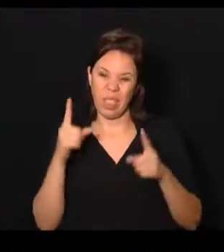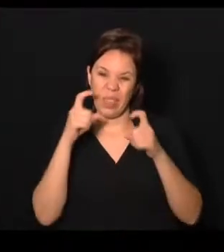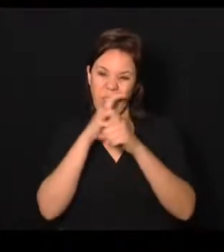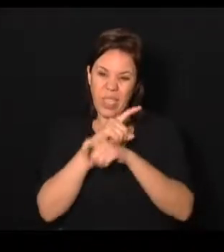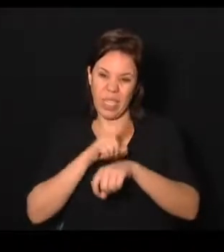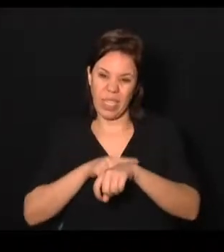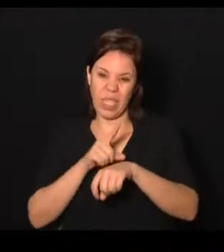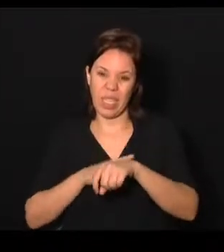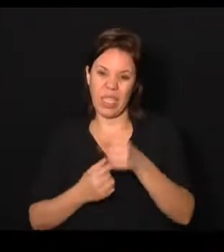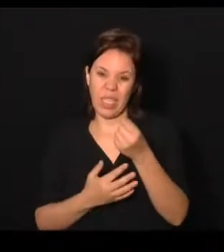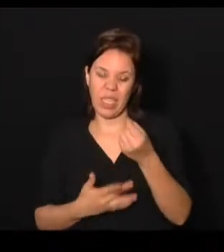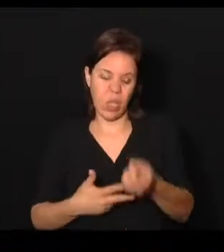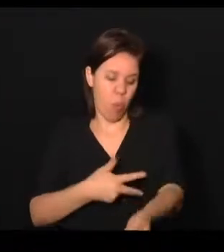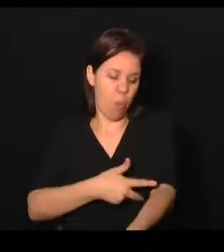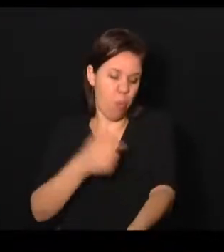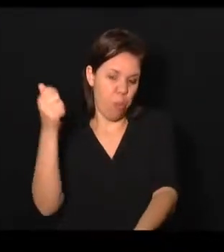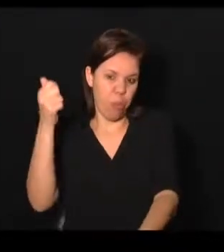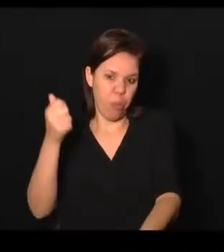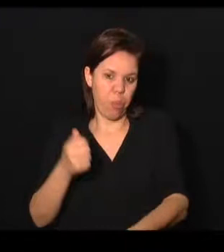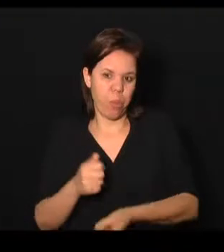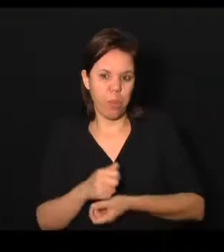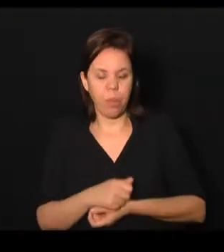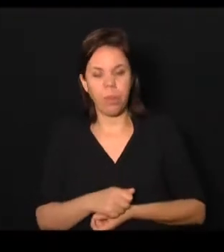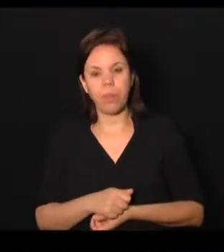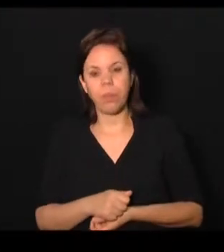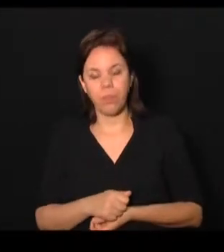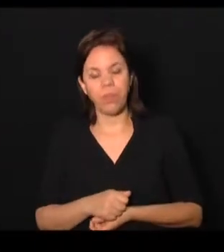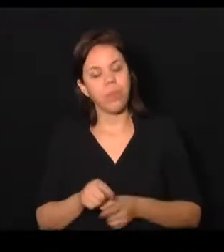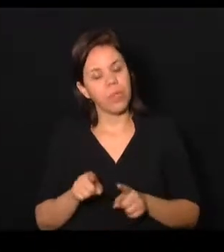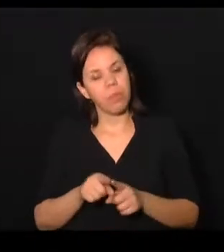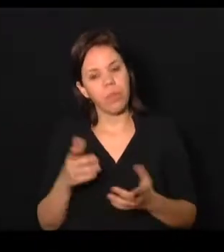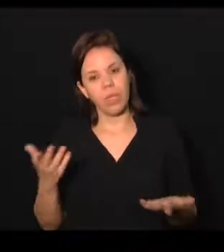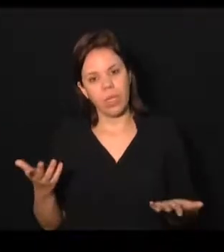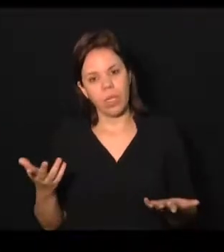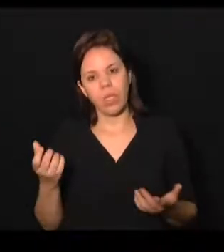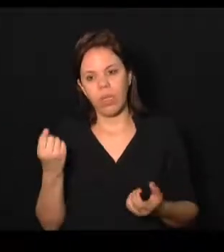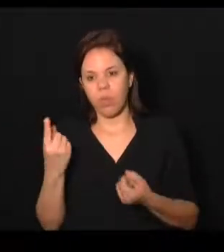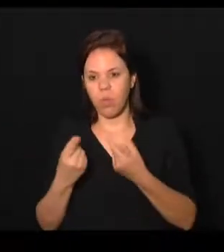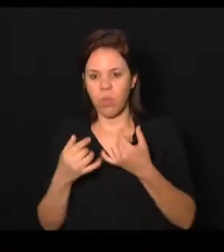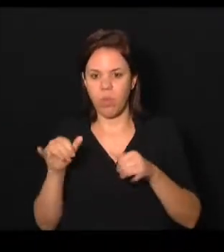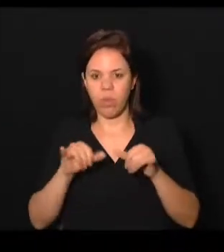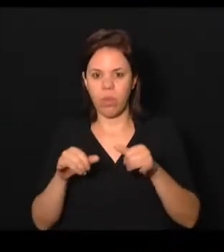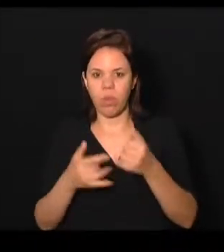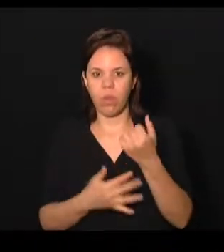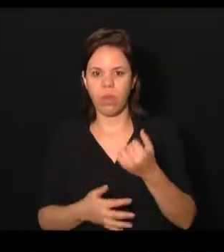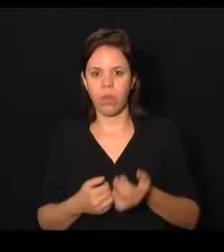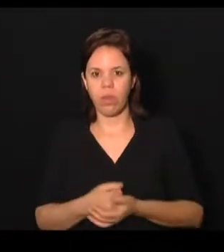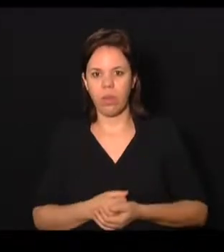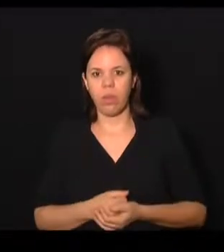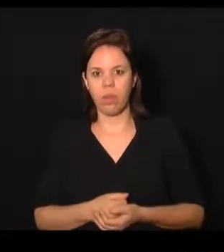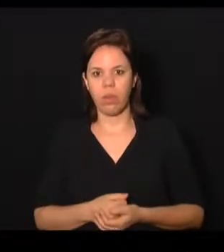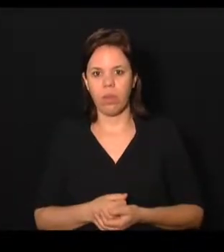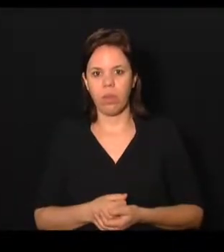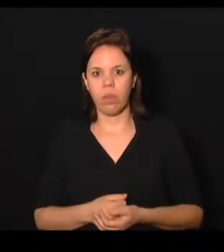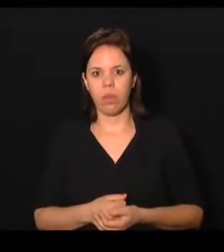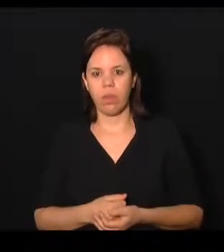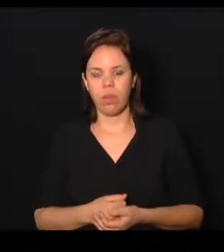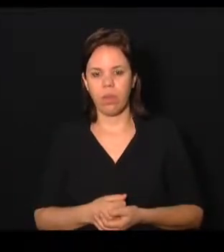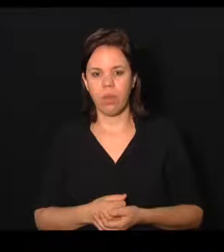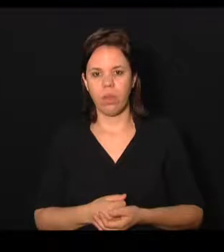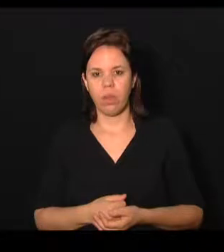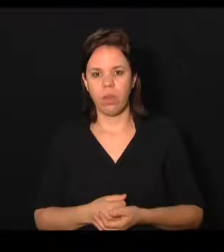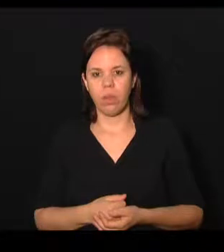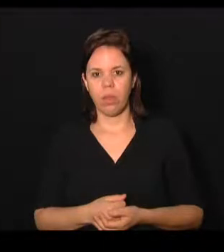na hora da coleta, lá, principalmente. E também algumas substâncias no sangue. Acho que tem uma pessoa para fazer pergunta.